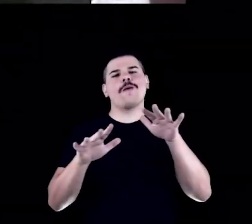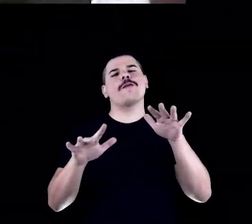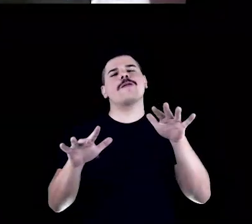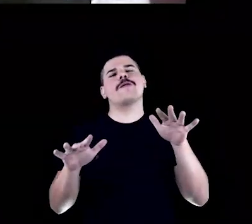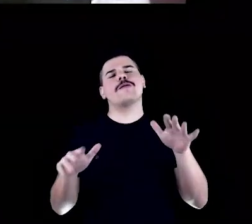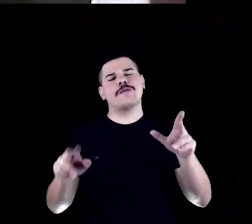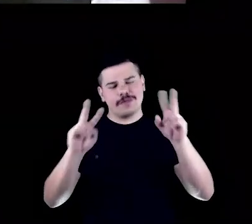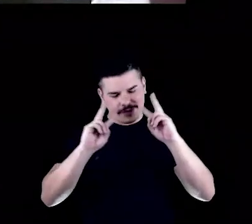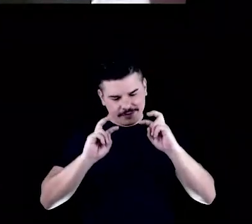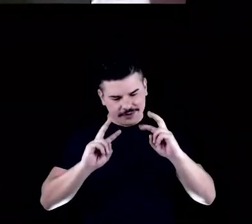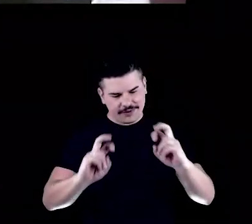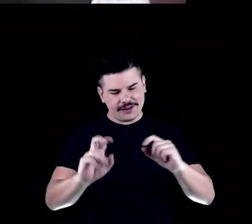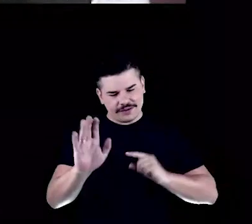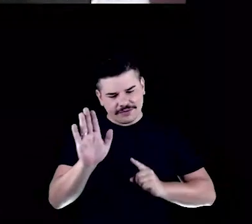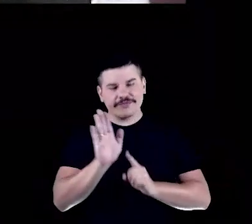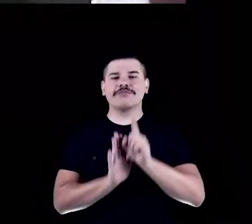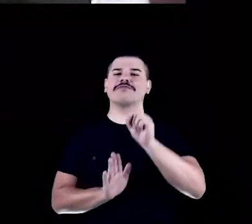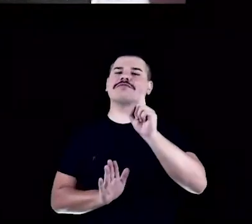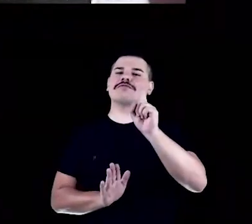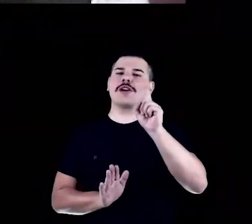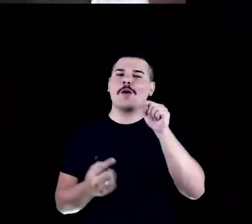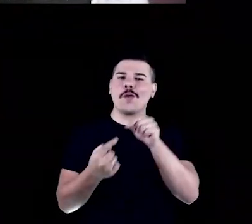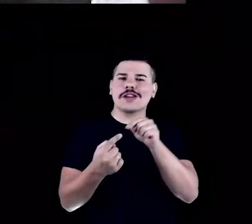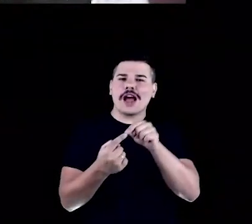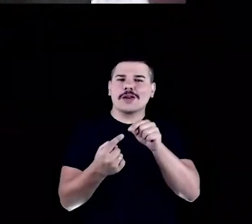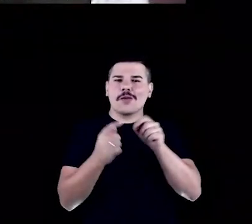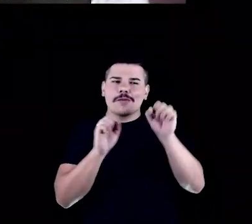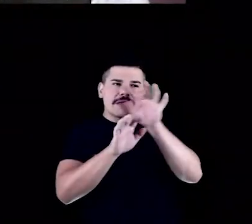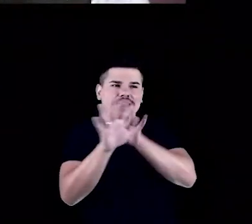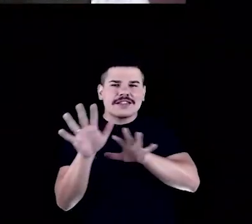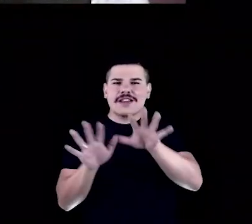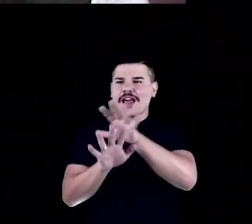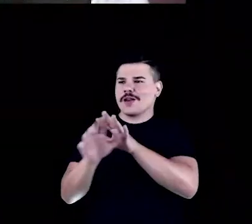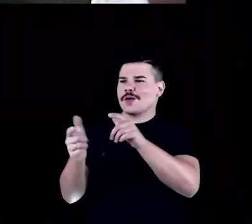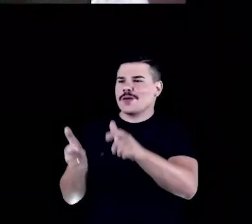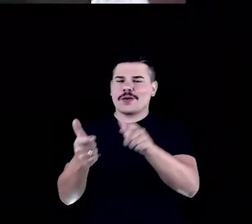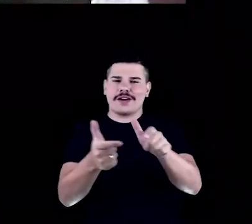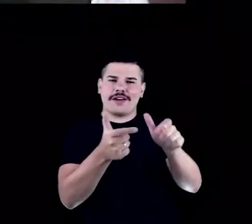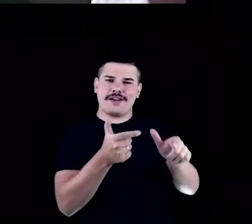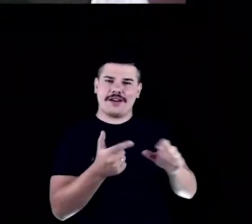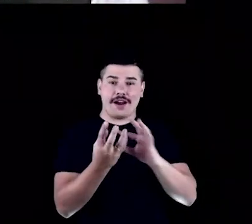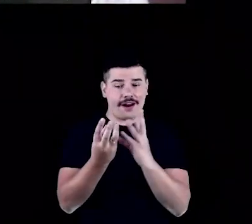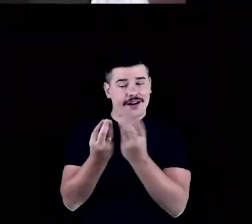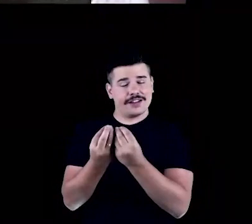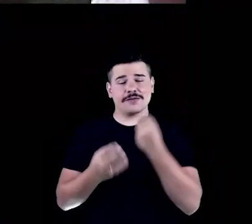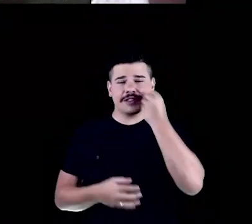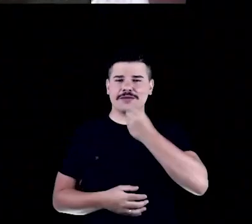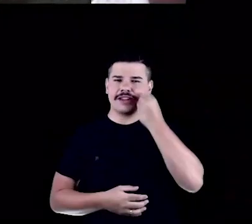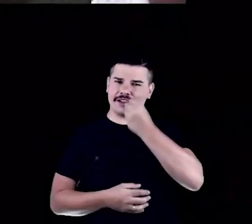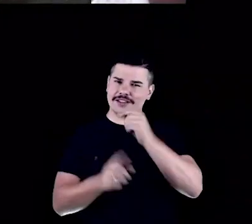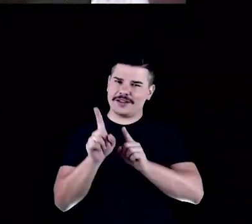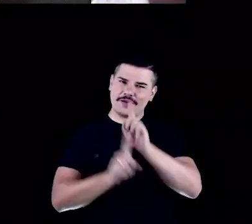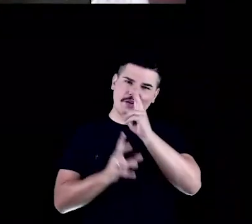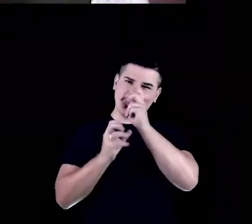explosão, pelo aprofundamento e pela ascensão, do contato com o mistério em todos os cantos, assim. Acho que a arte é sempre uma experiência